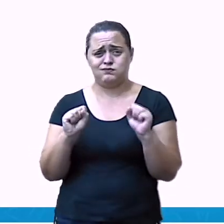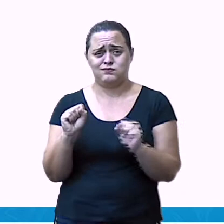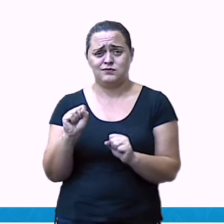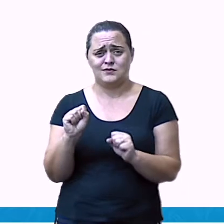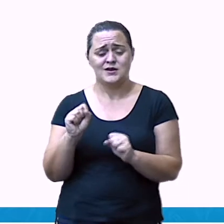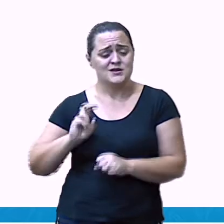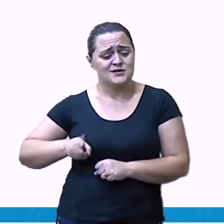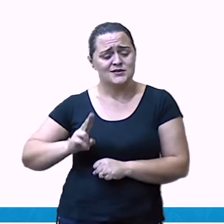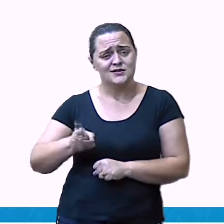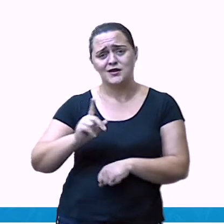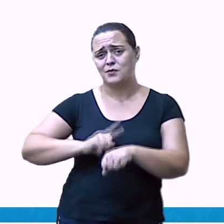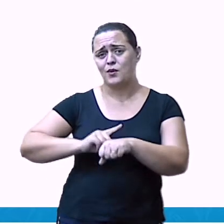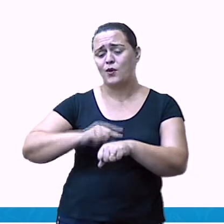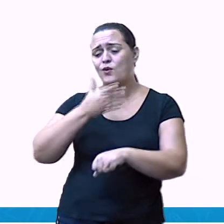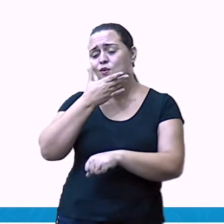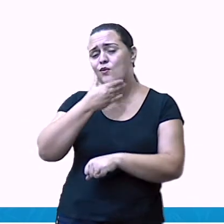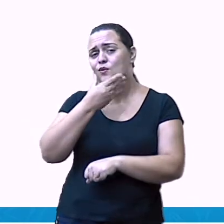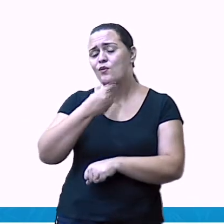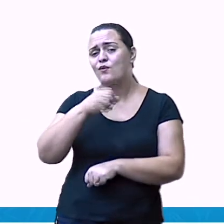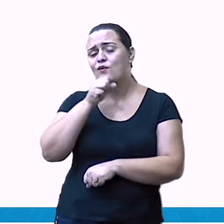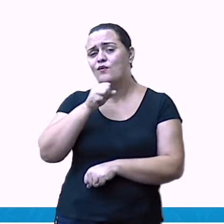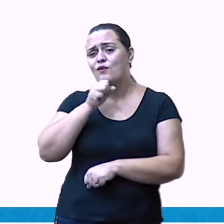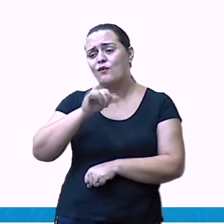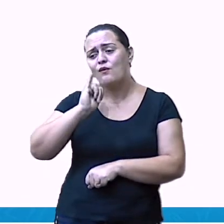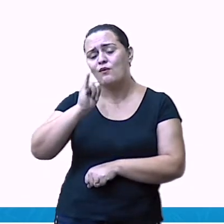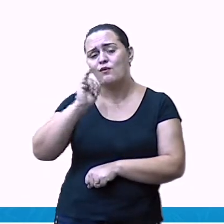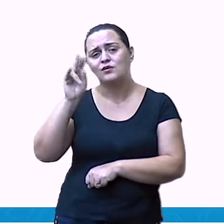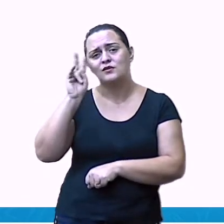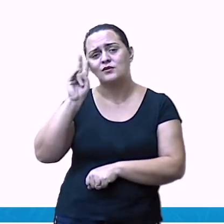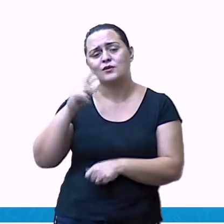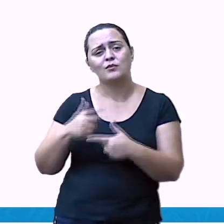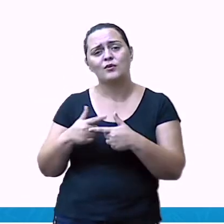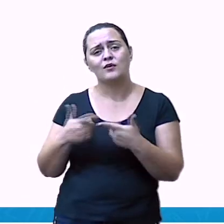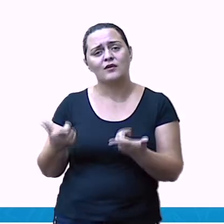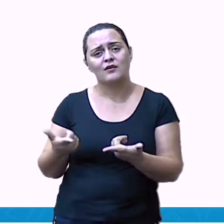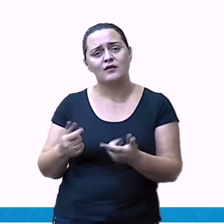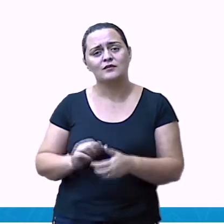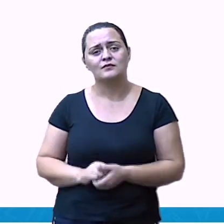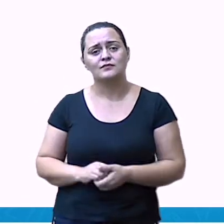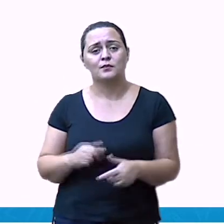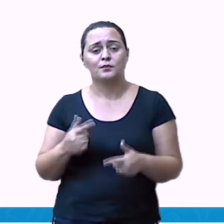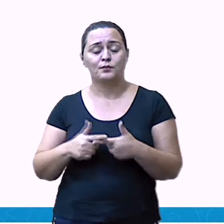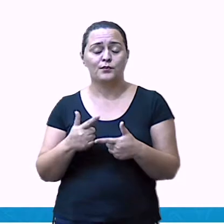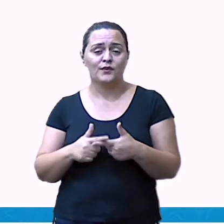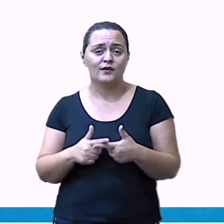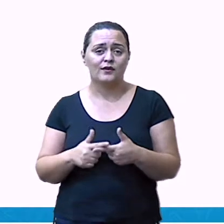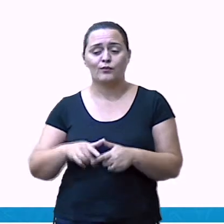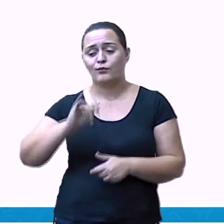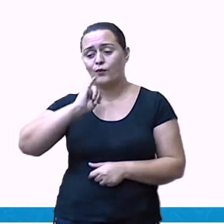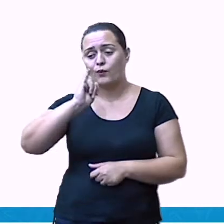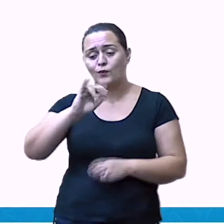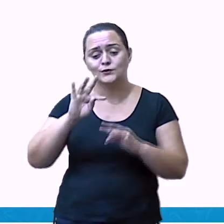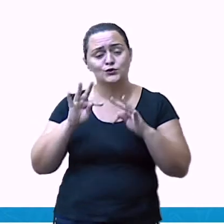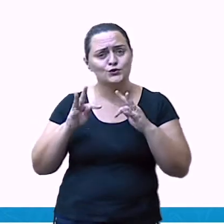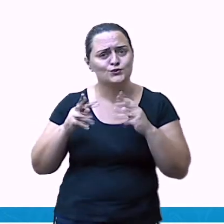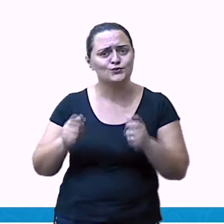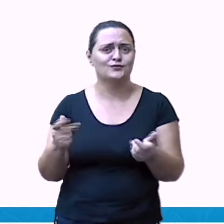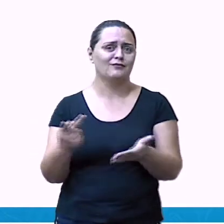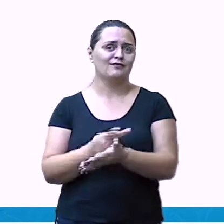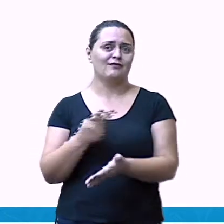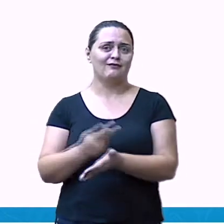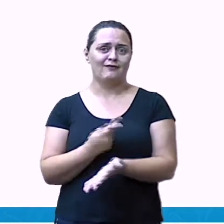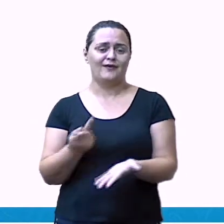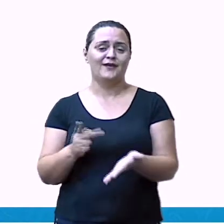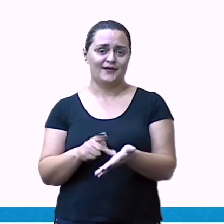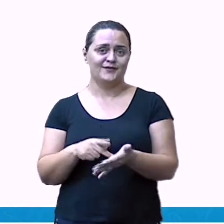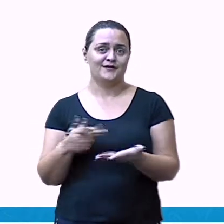ficou brava? Teve uma hora que ela ficou até nervosa. Foi porque ele conta tudo errado. No texto,